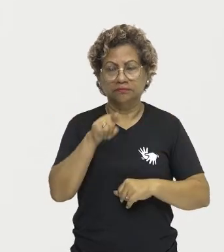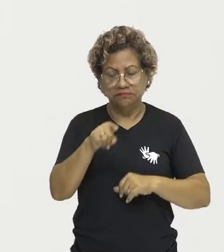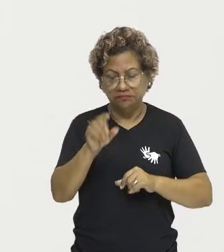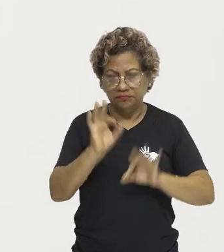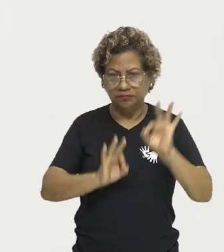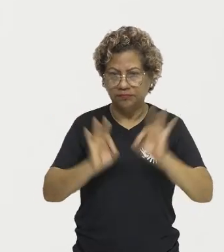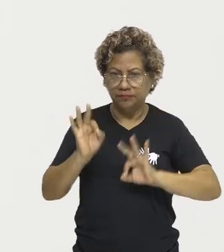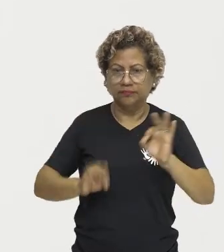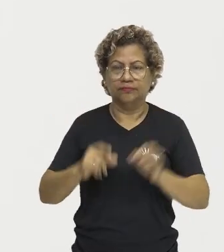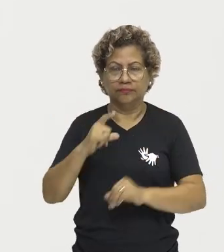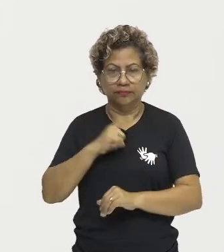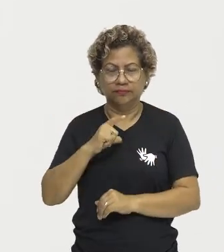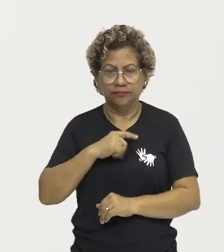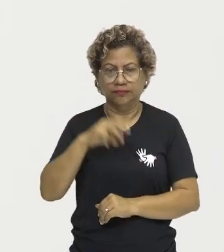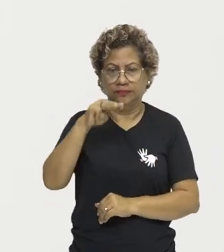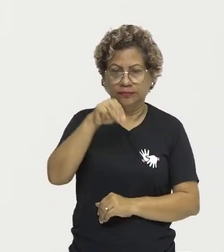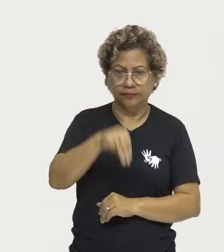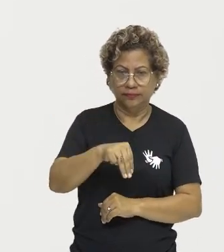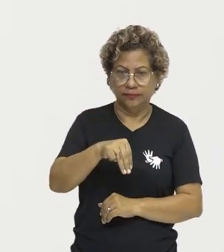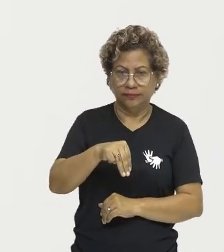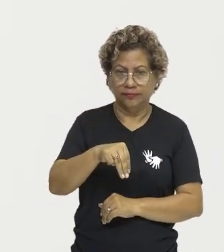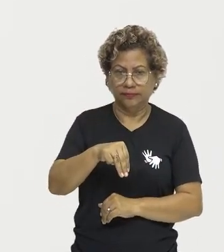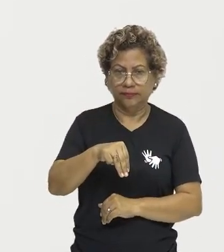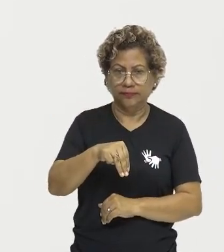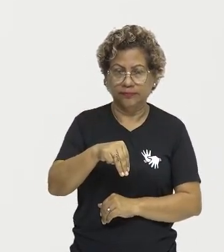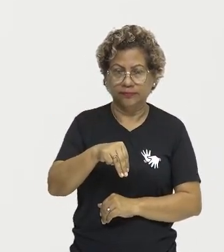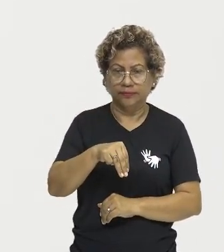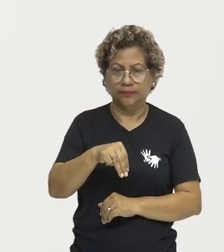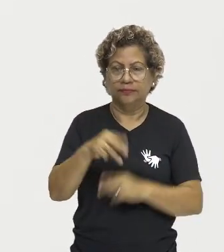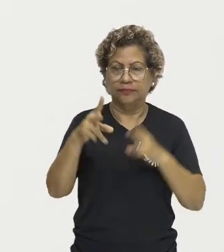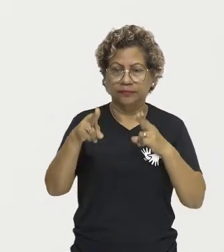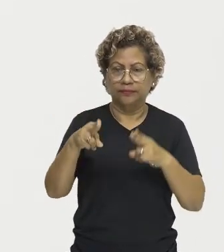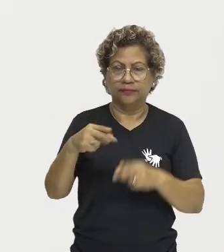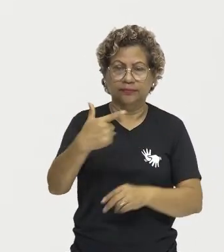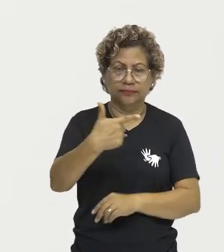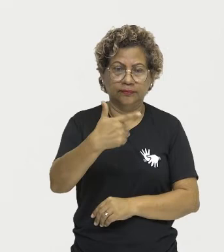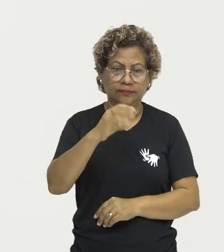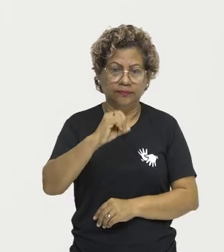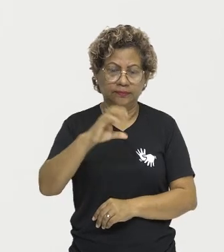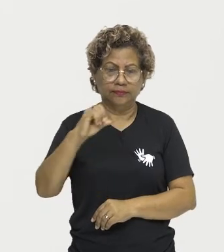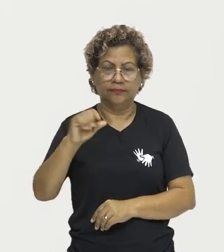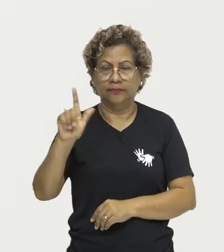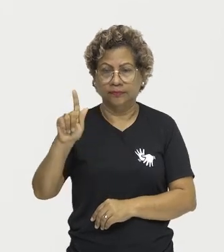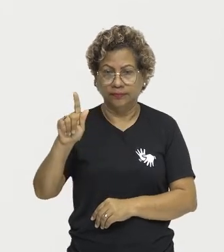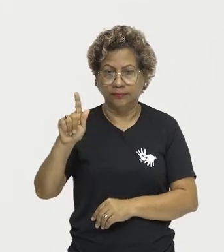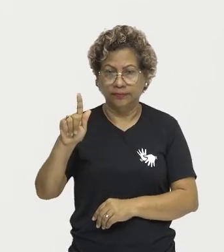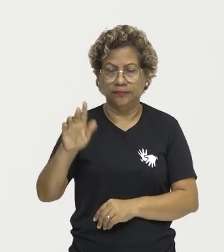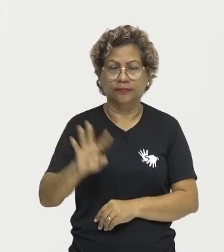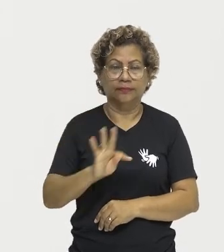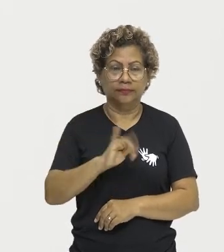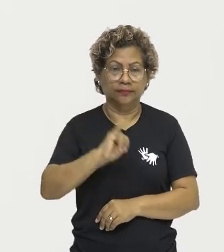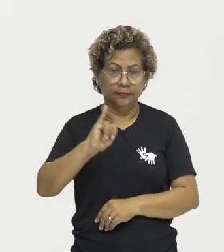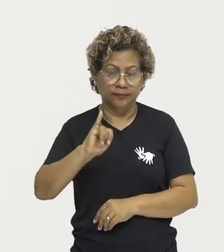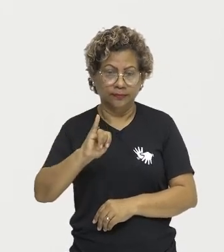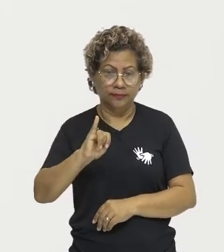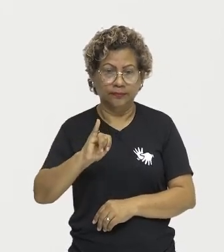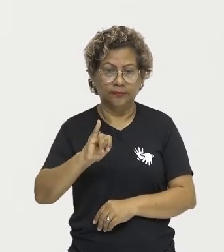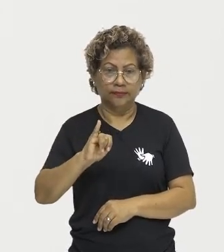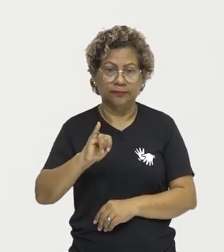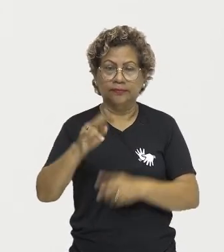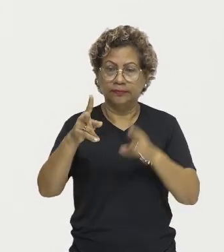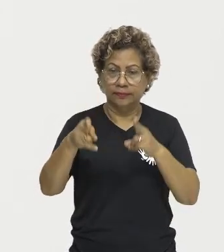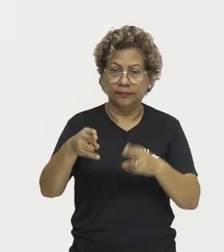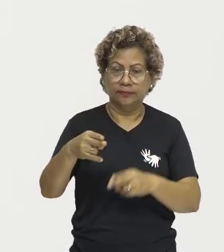a temperatura inicial 20 graus Celsius, mergulhado em